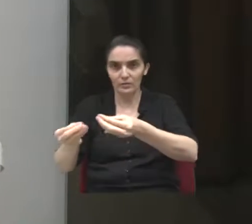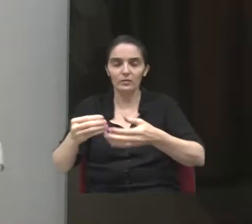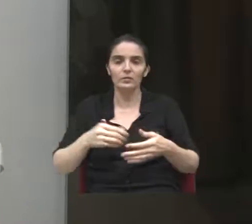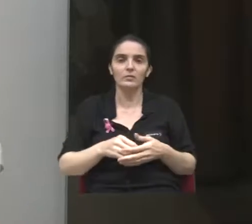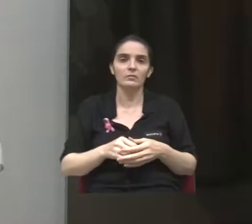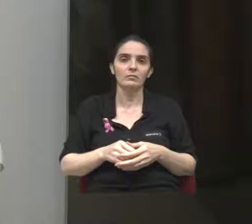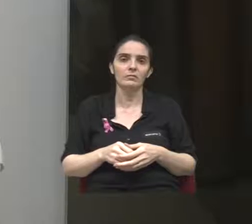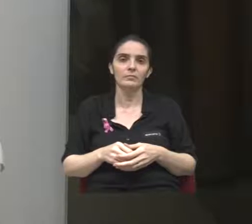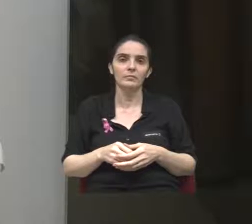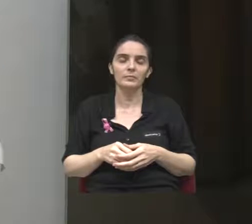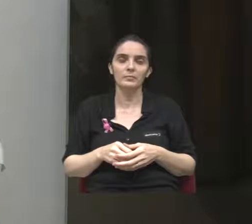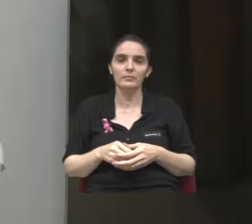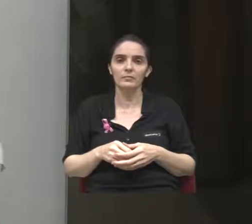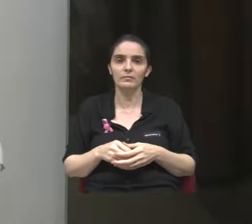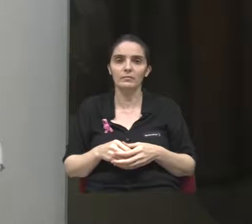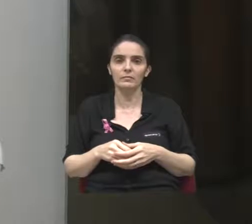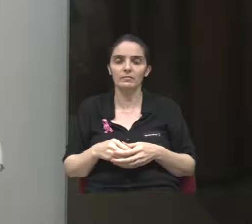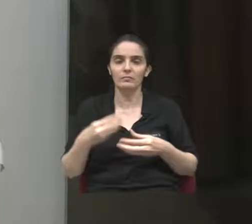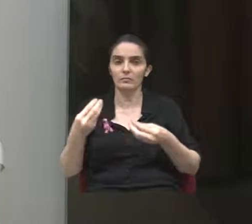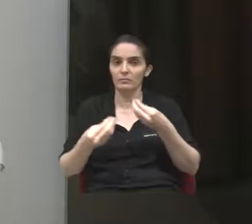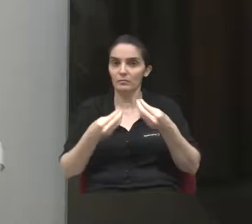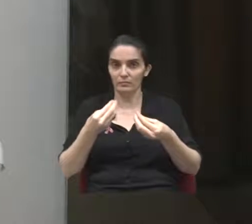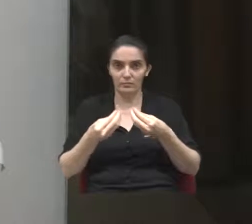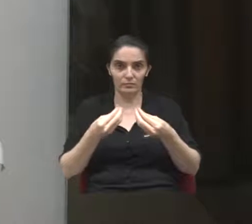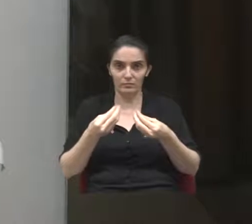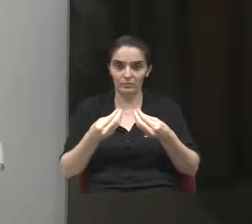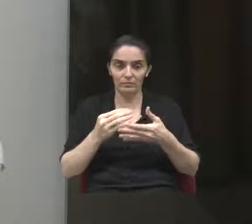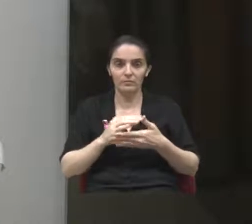cabia dentro do teatro.